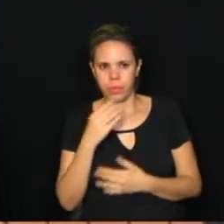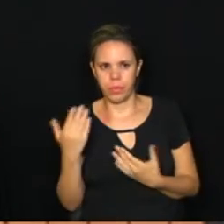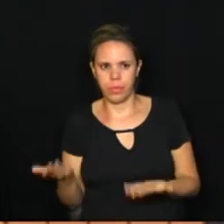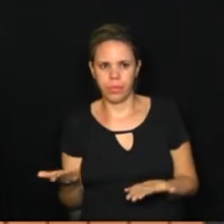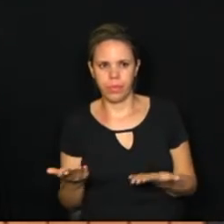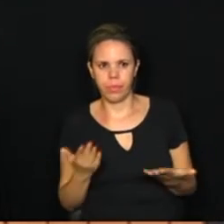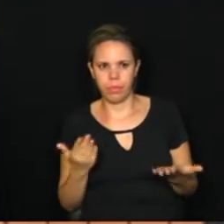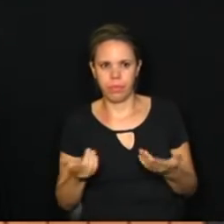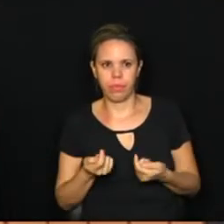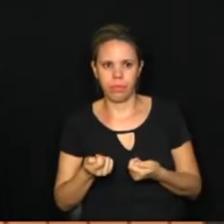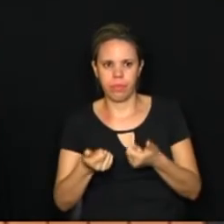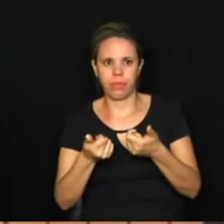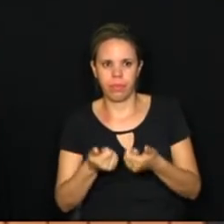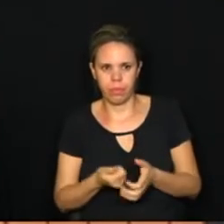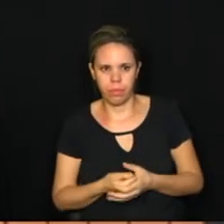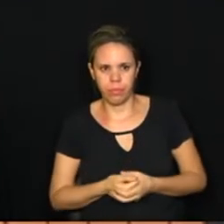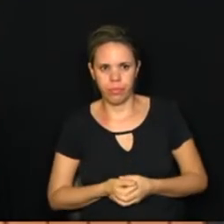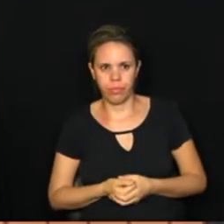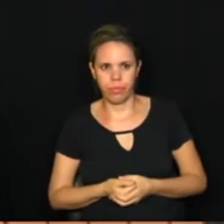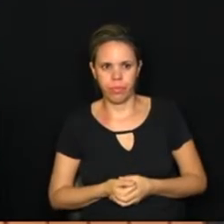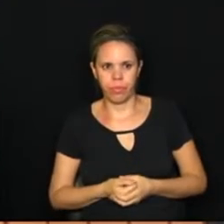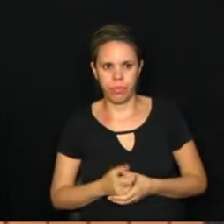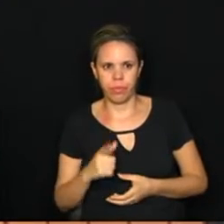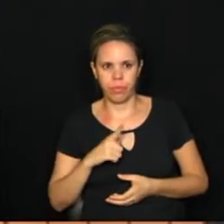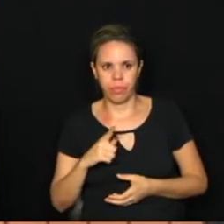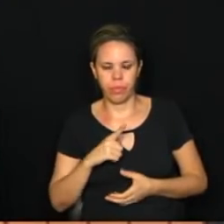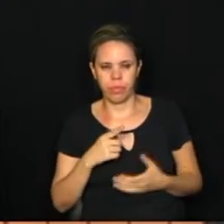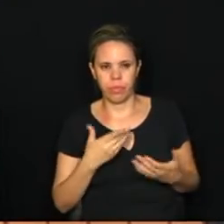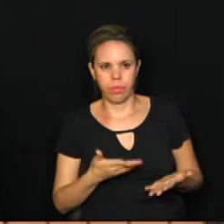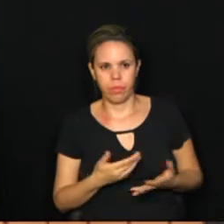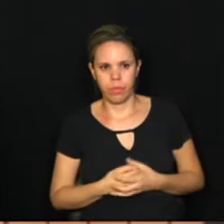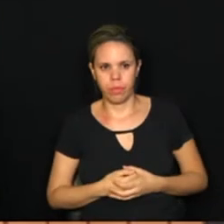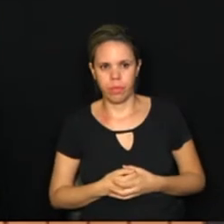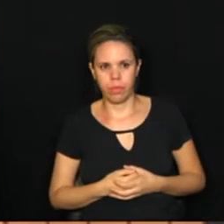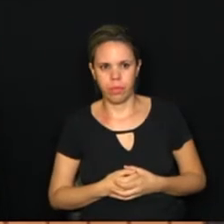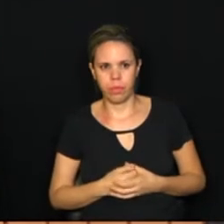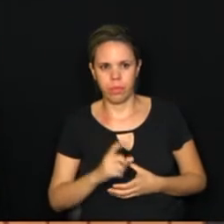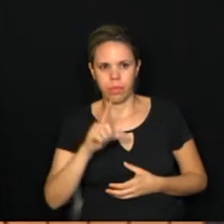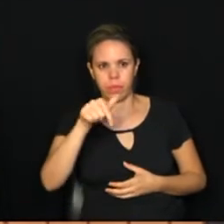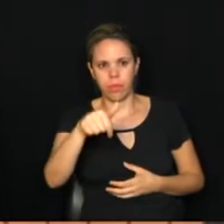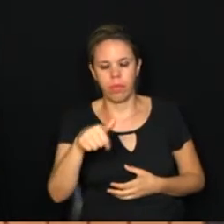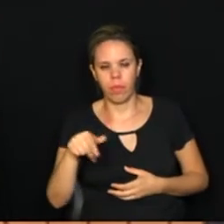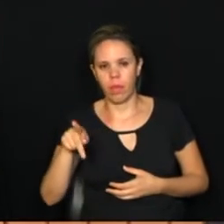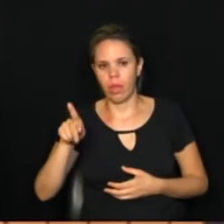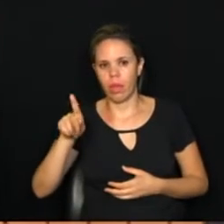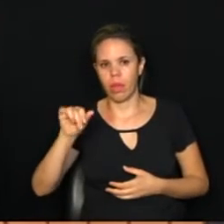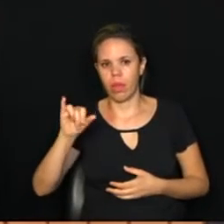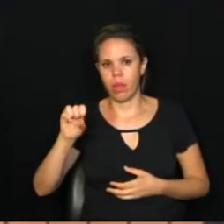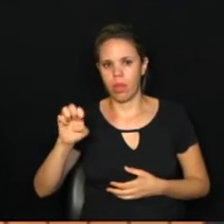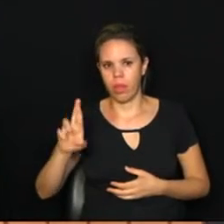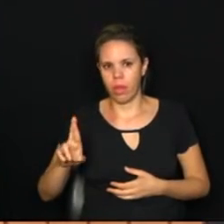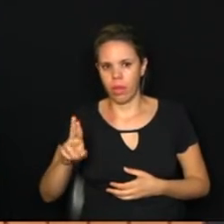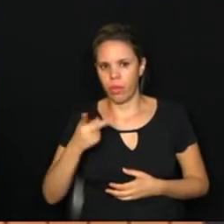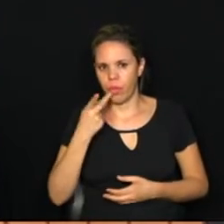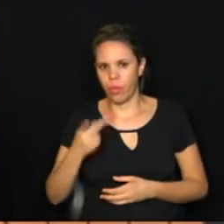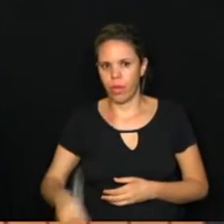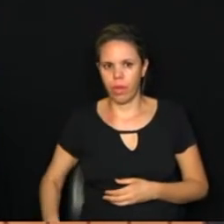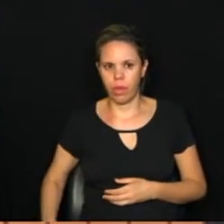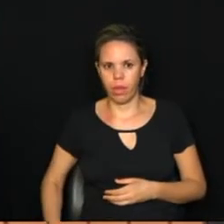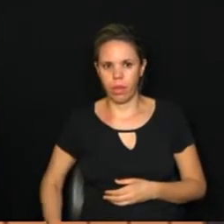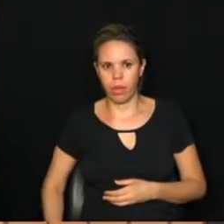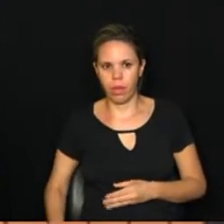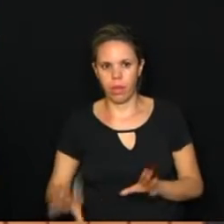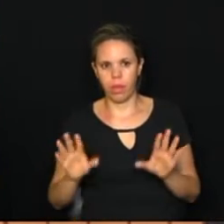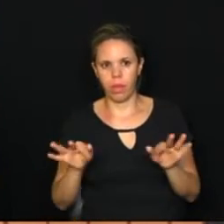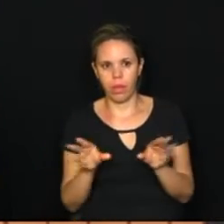Quais os benefícios que isso tem. Então, e depois o Kaisi pode falar aí,